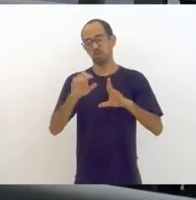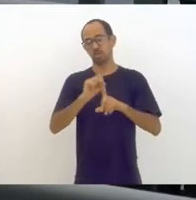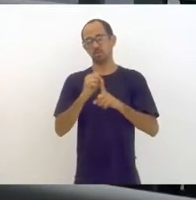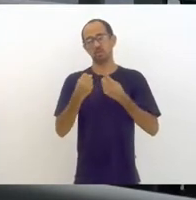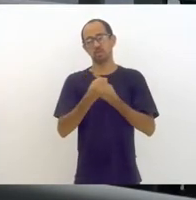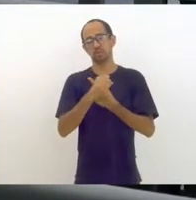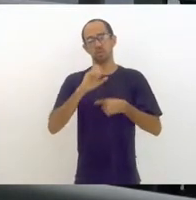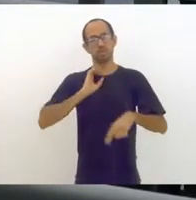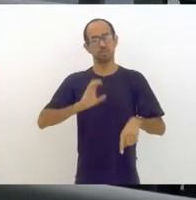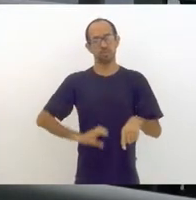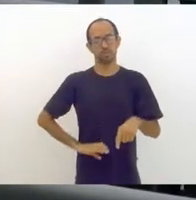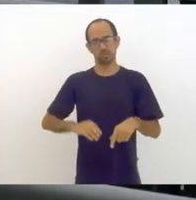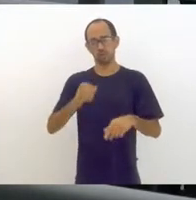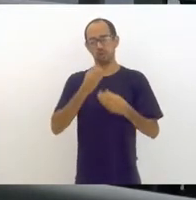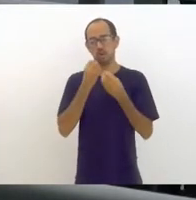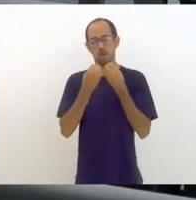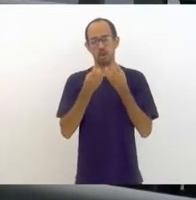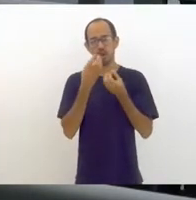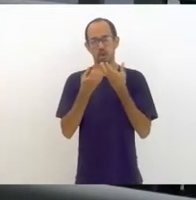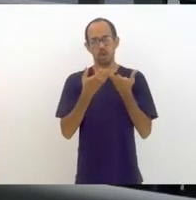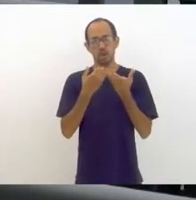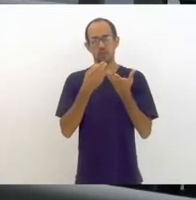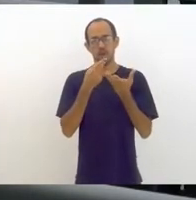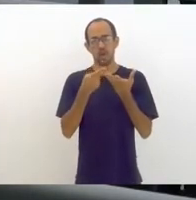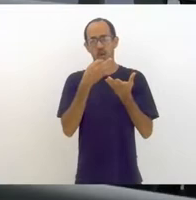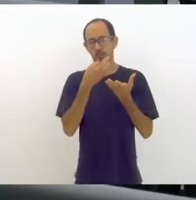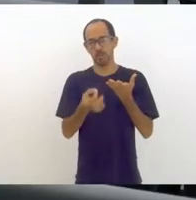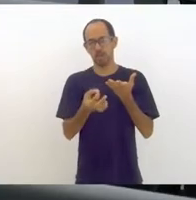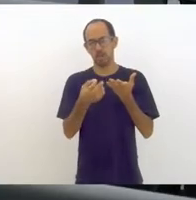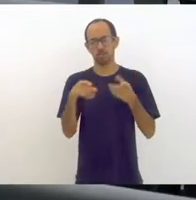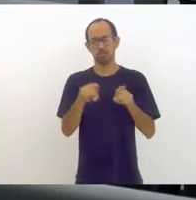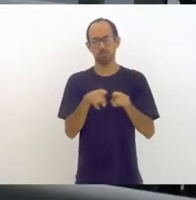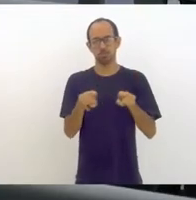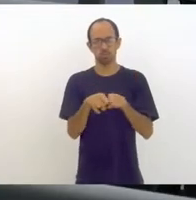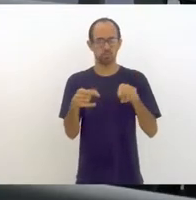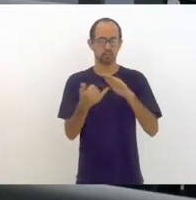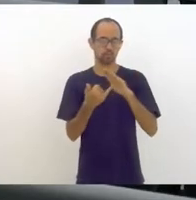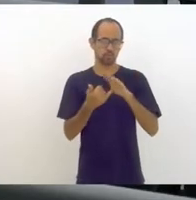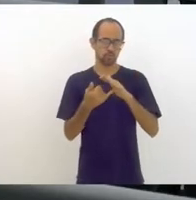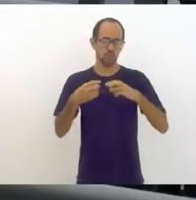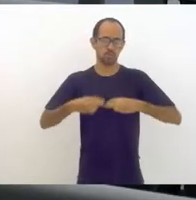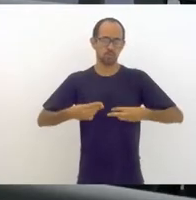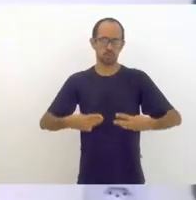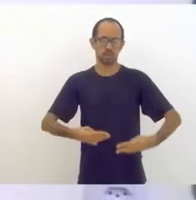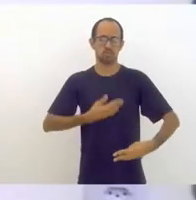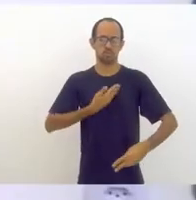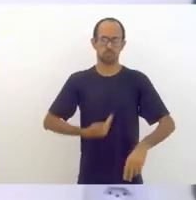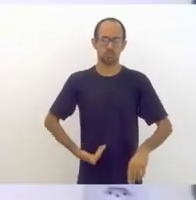se manifesta, né, as instituições, o Ministério Público, enfim.